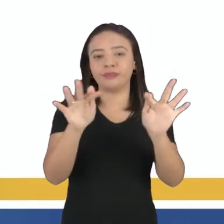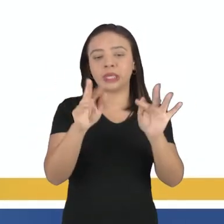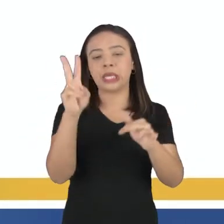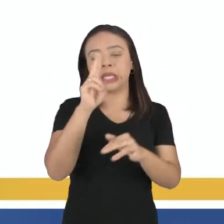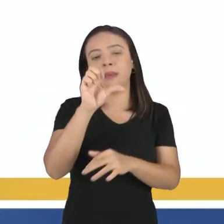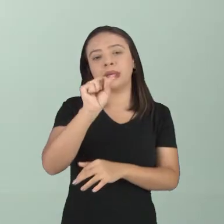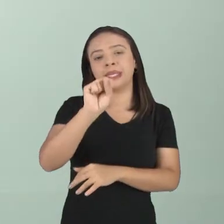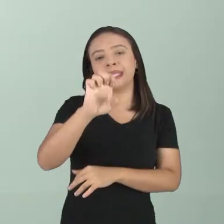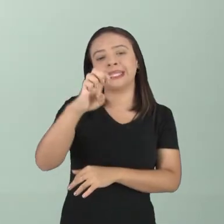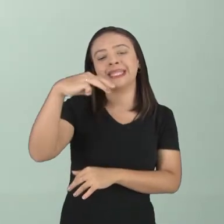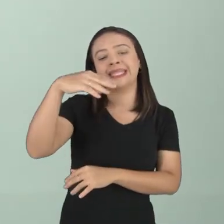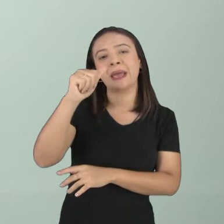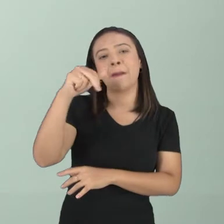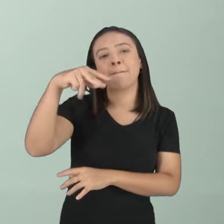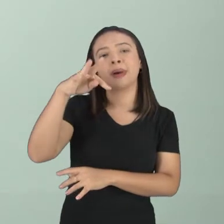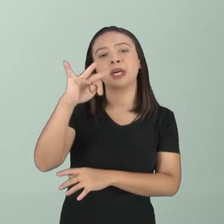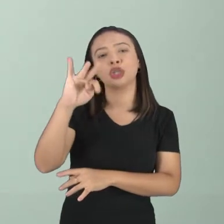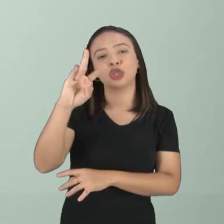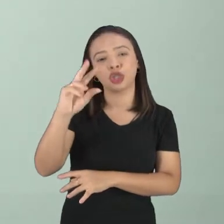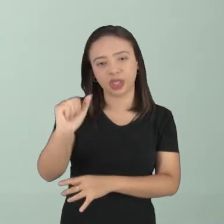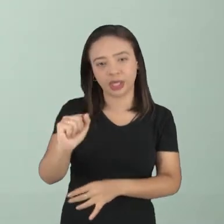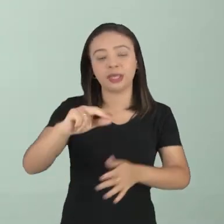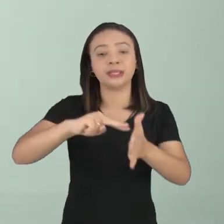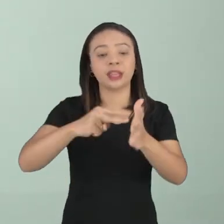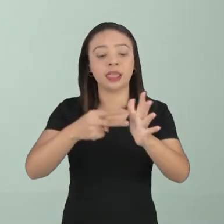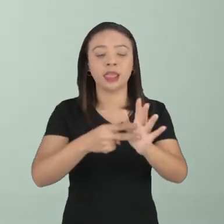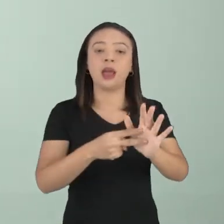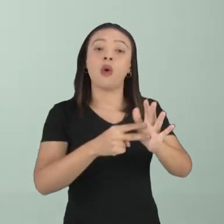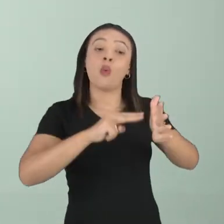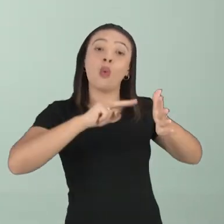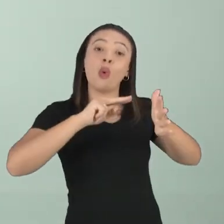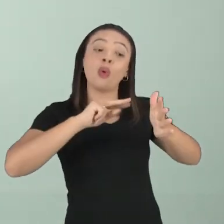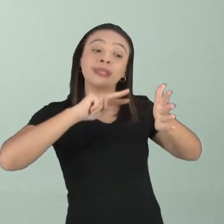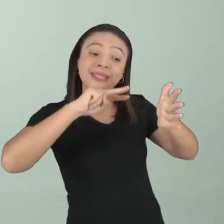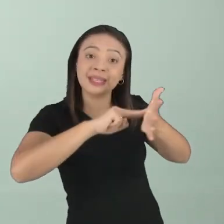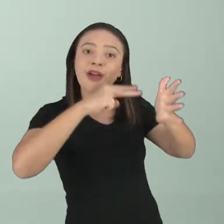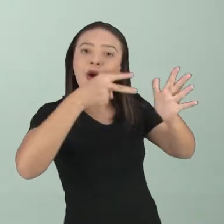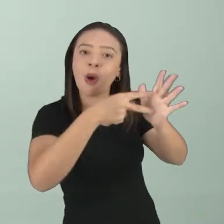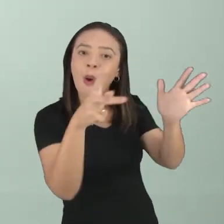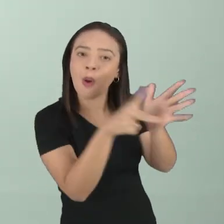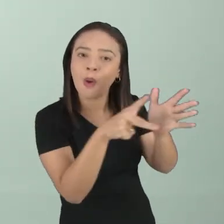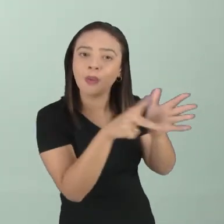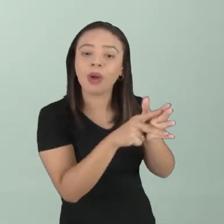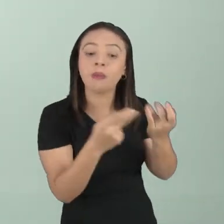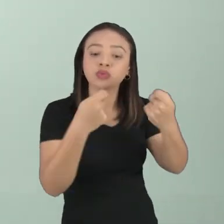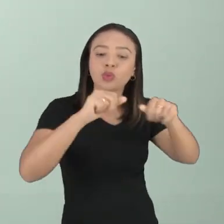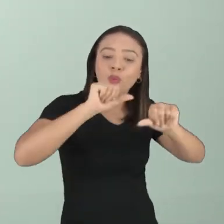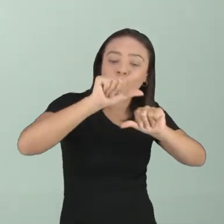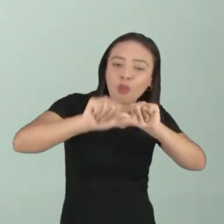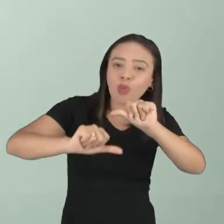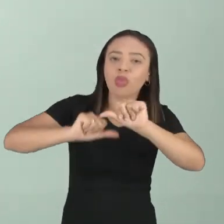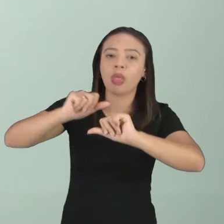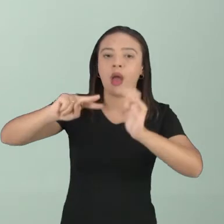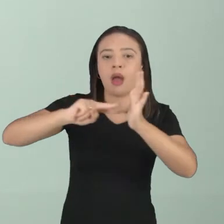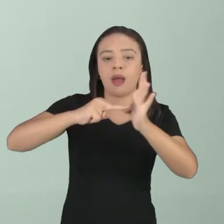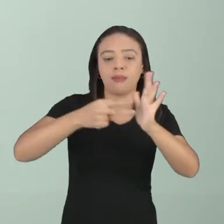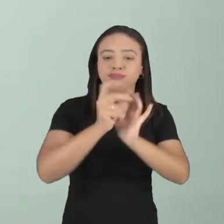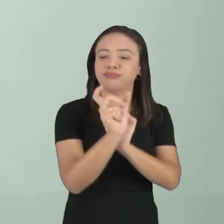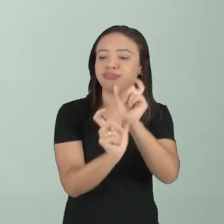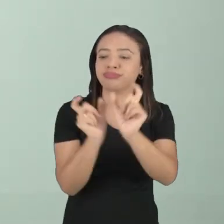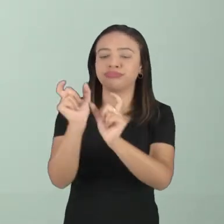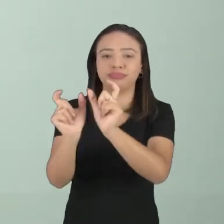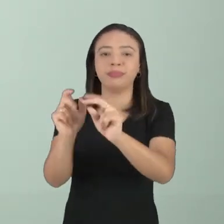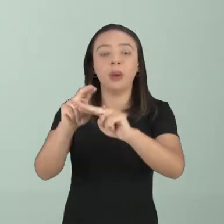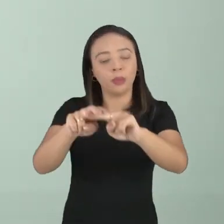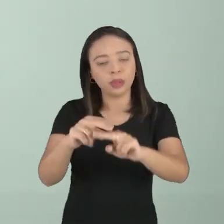aqui, eu estou falando de significado, né? Então, o contexto ali, ele muda o significado das palavras. Por